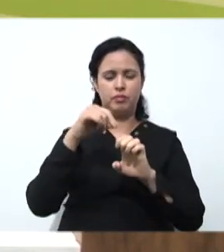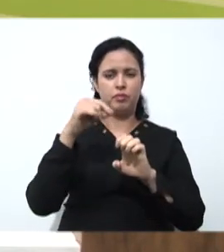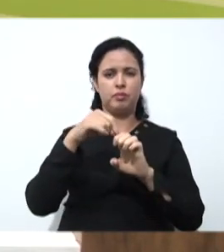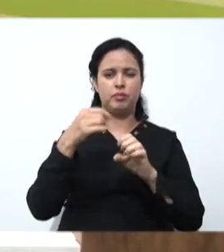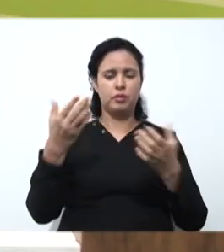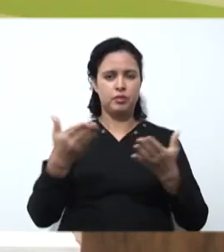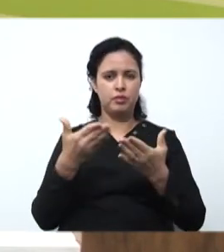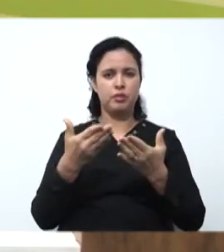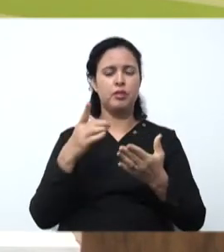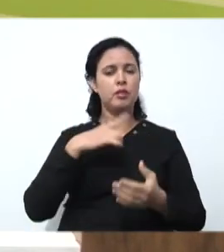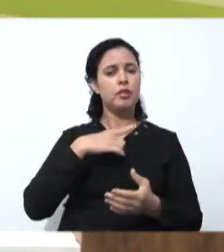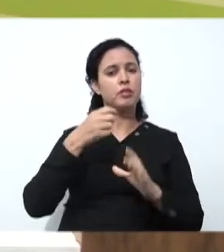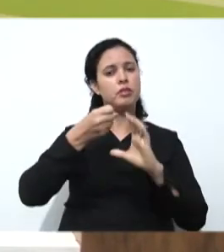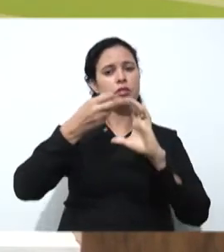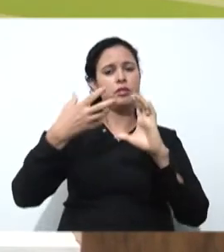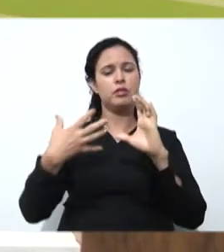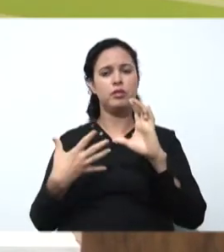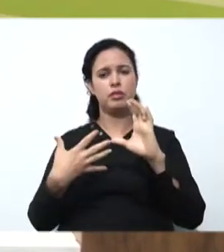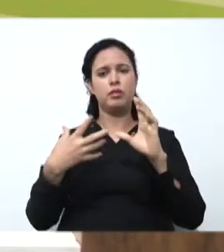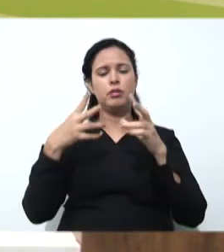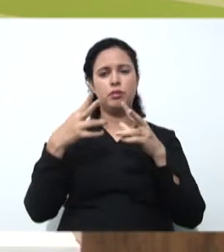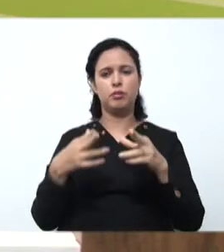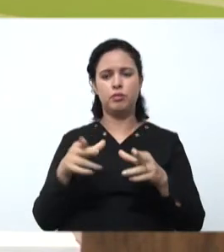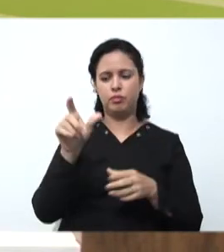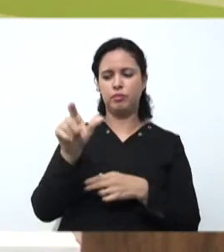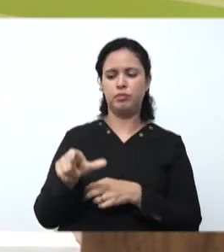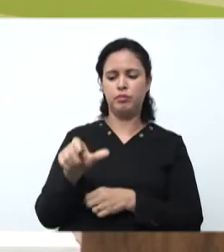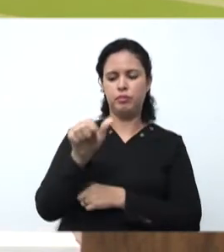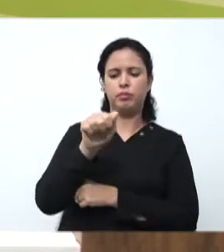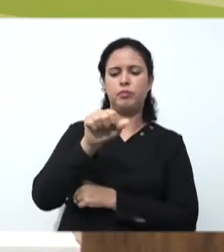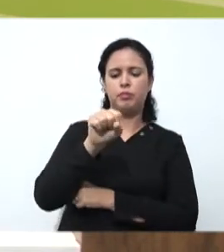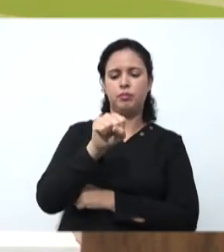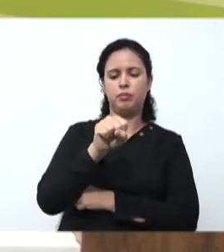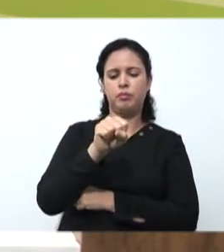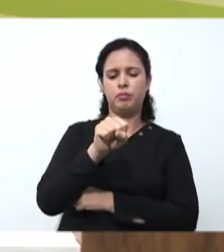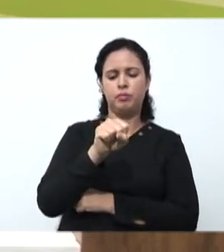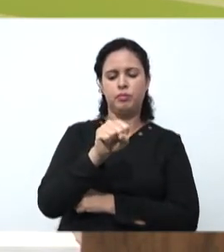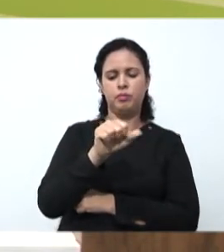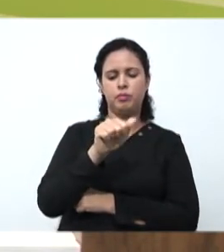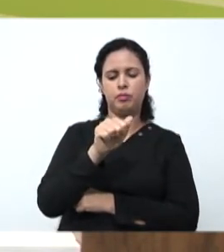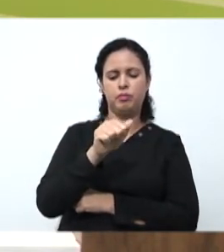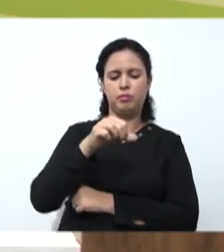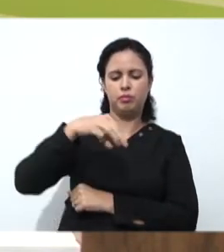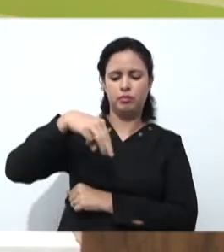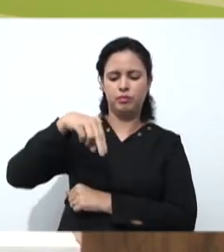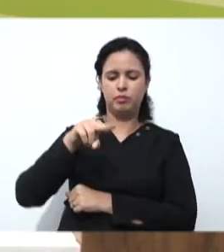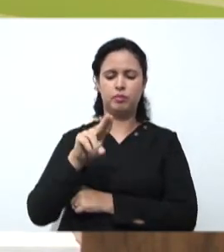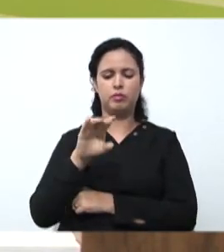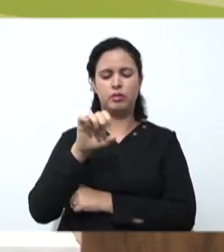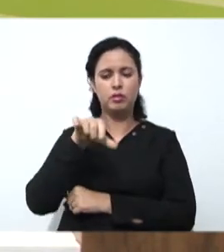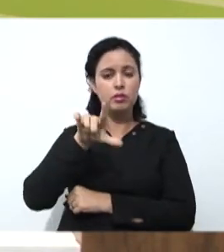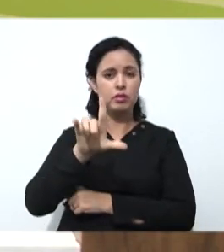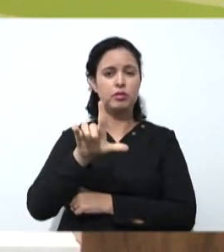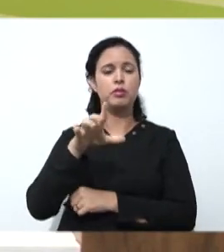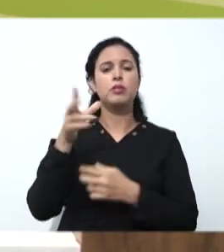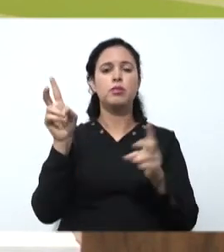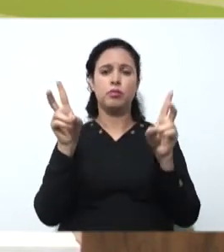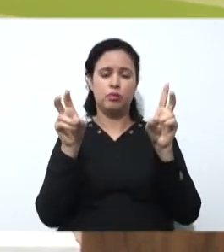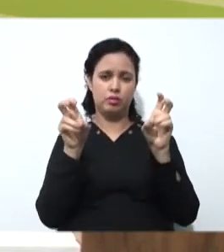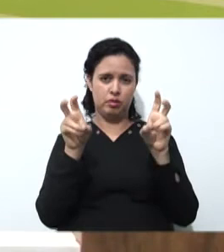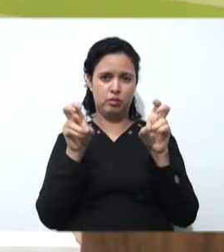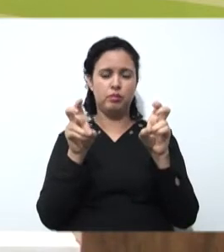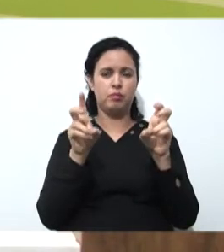país, tenham essa característica, igual do Samuel, né? Pense no social. E aí um tema de estudo